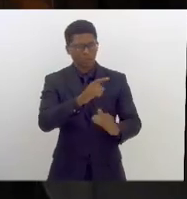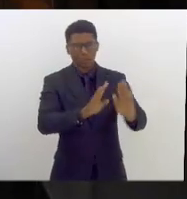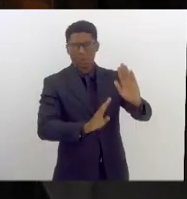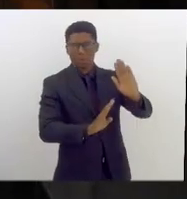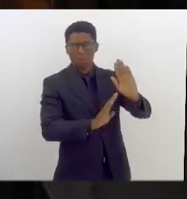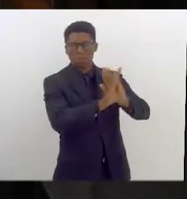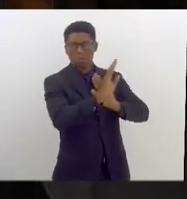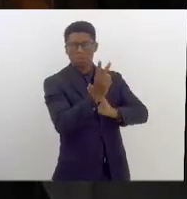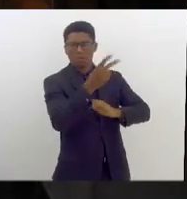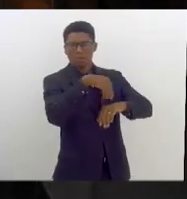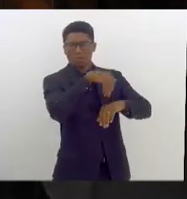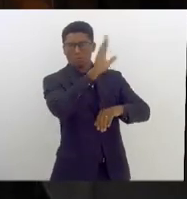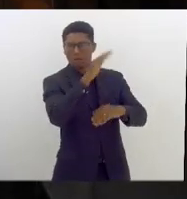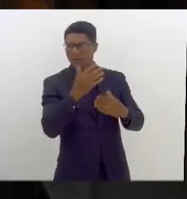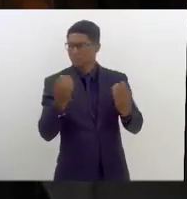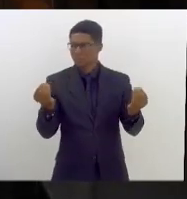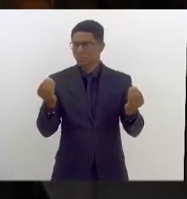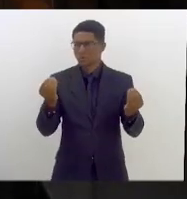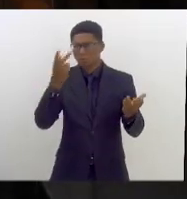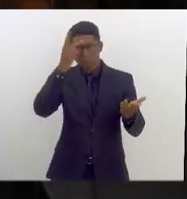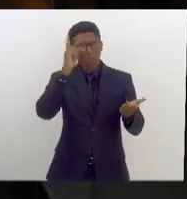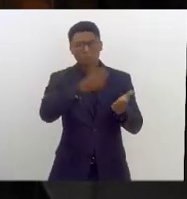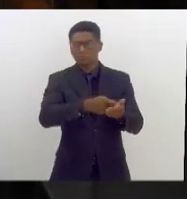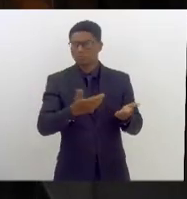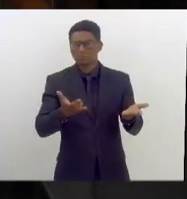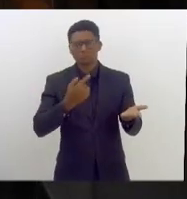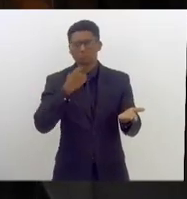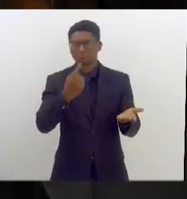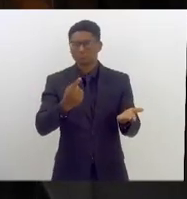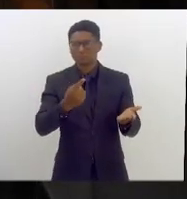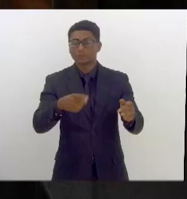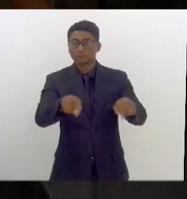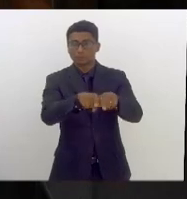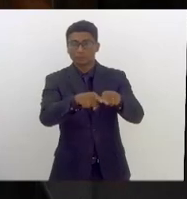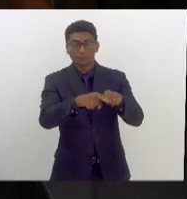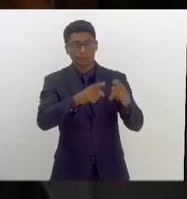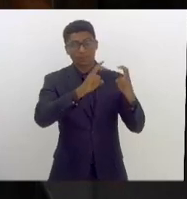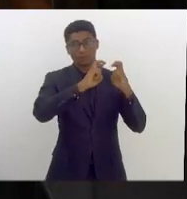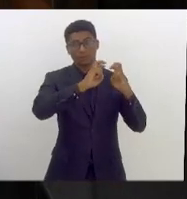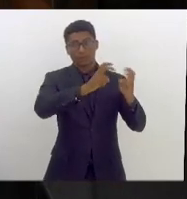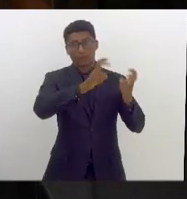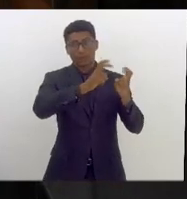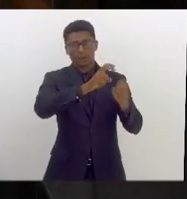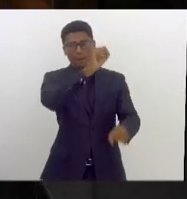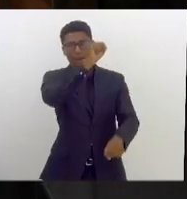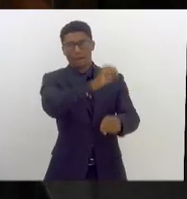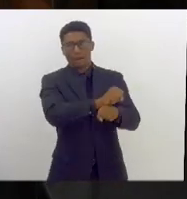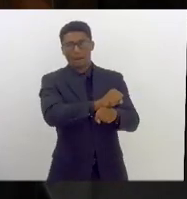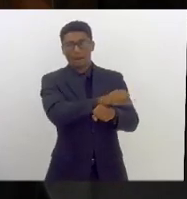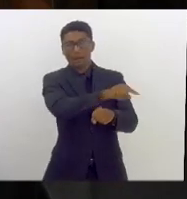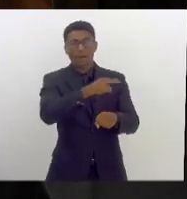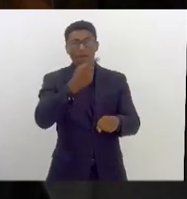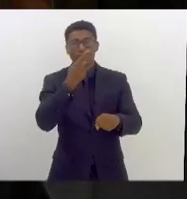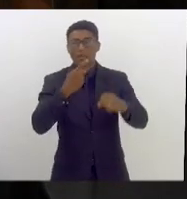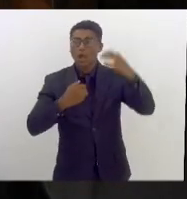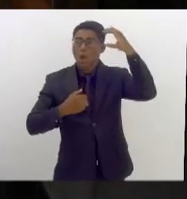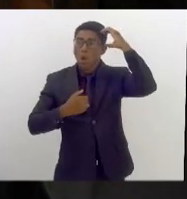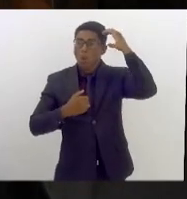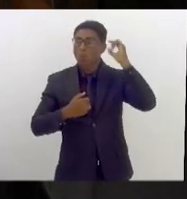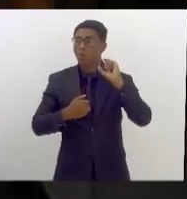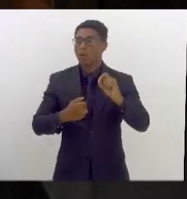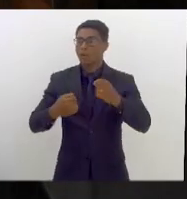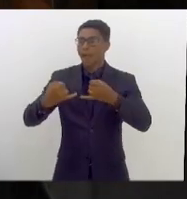parada de trem, a culpa era de roubo de cabo. Não é que não